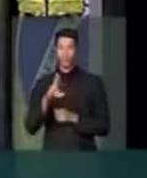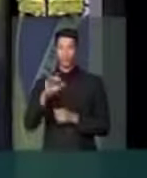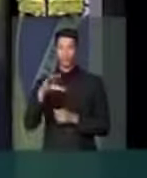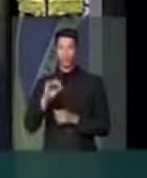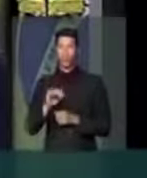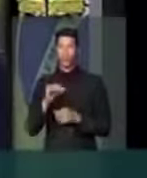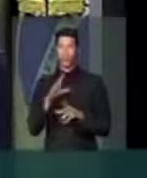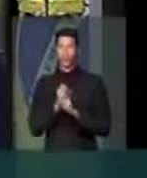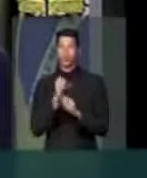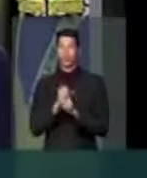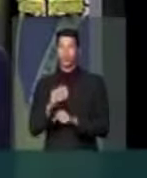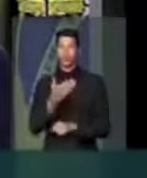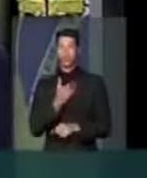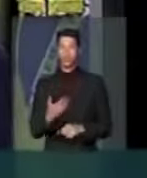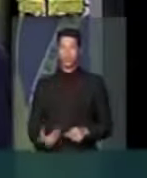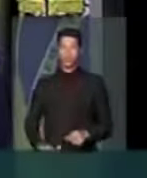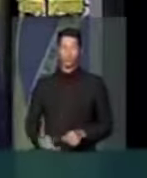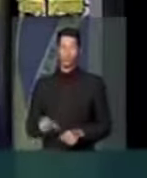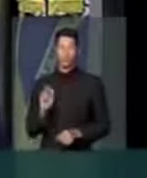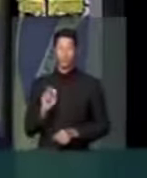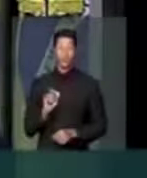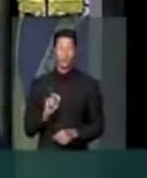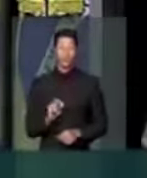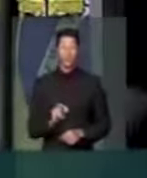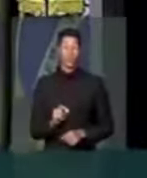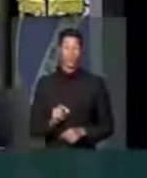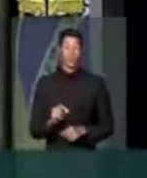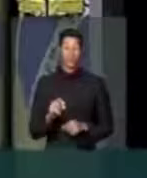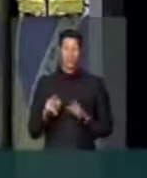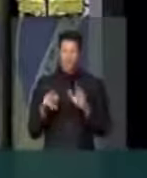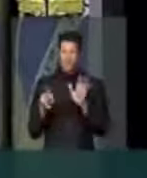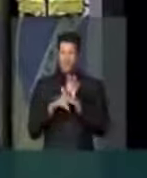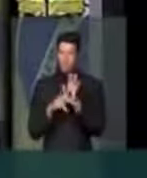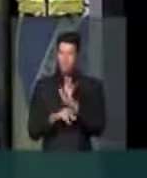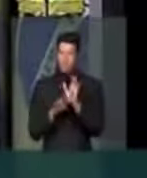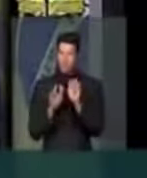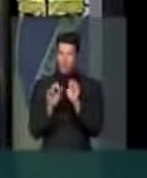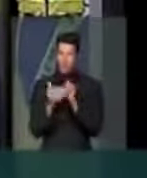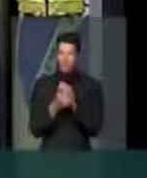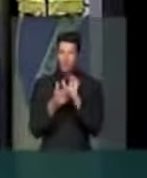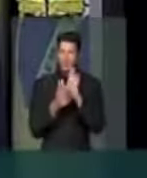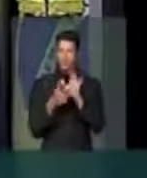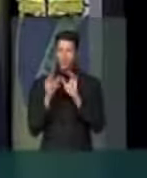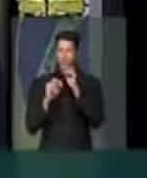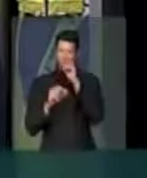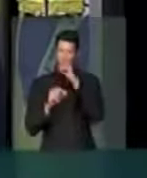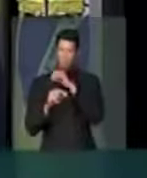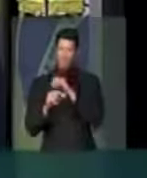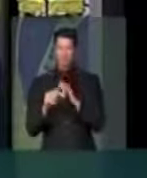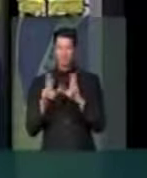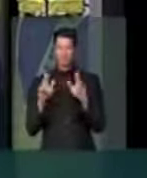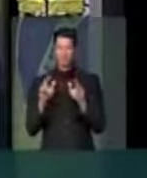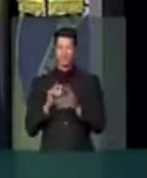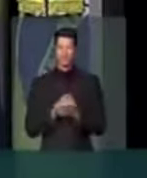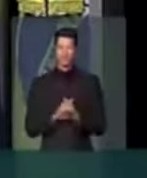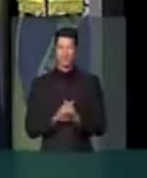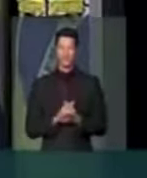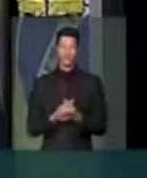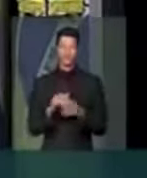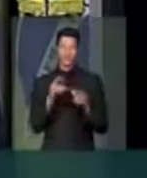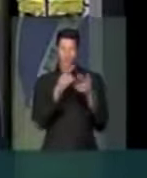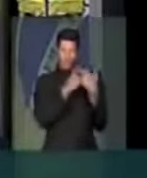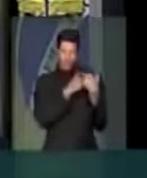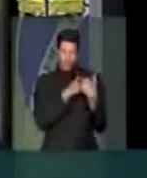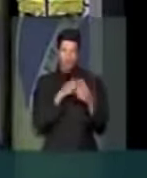das contas públicas. O que era pedalada, o que era pedalada